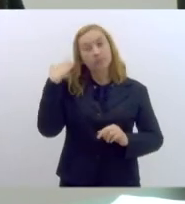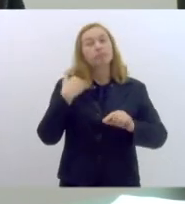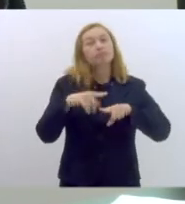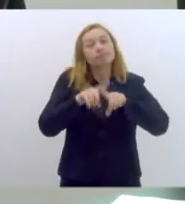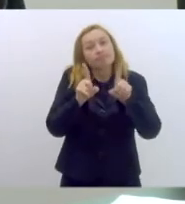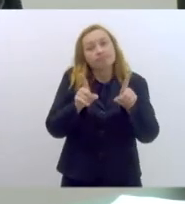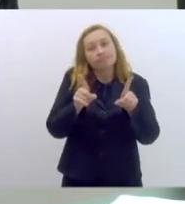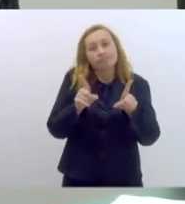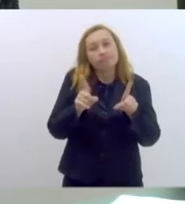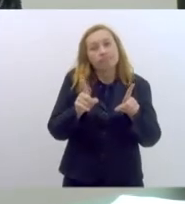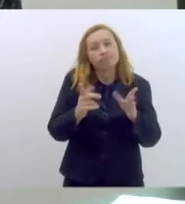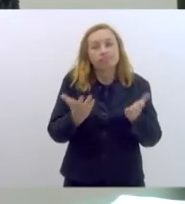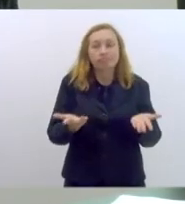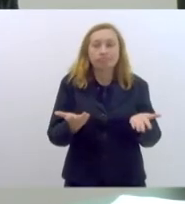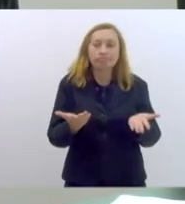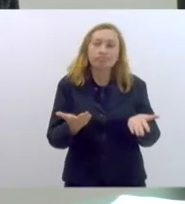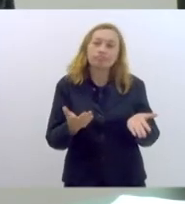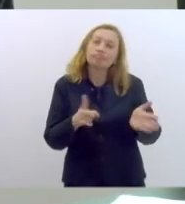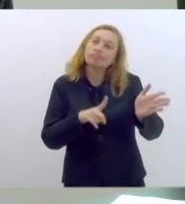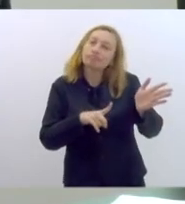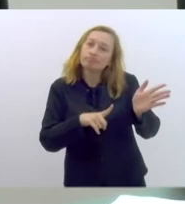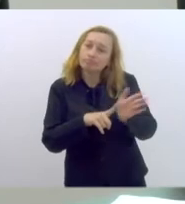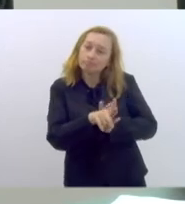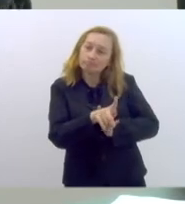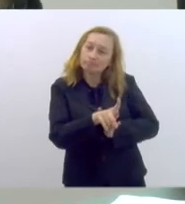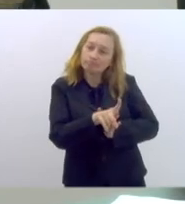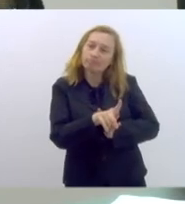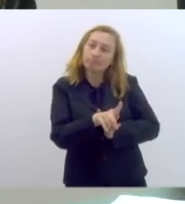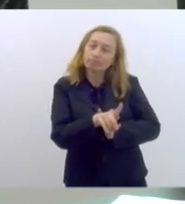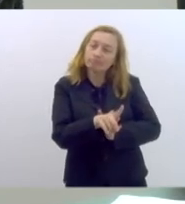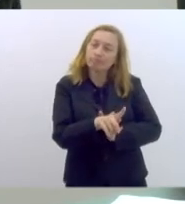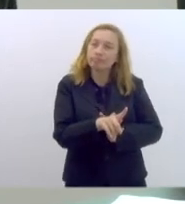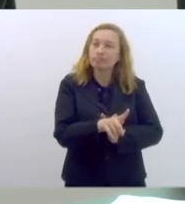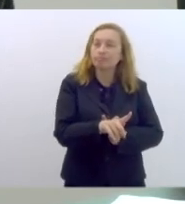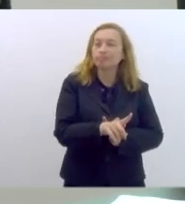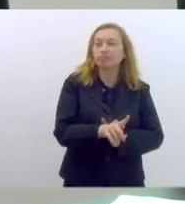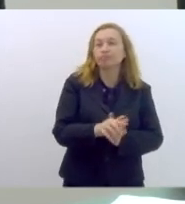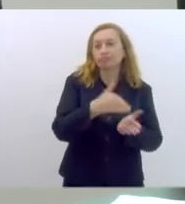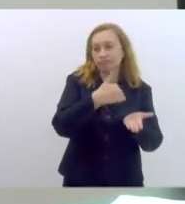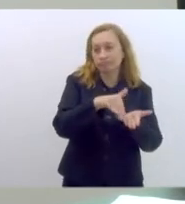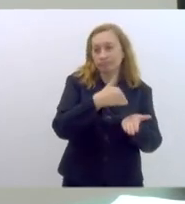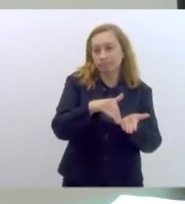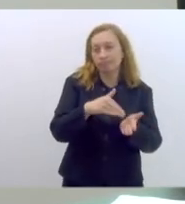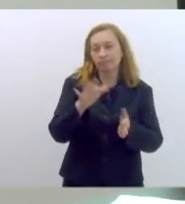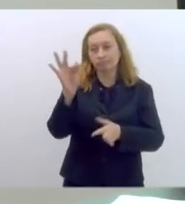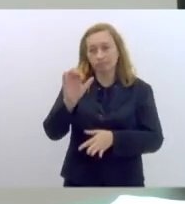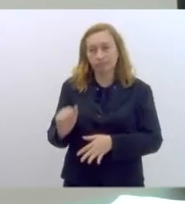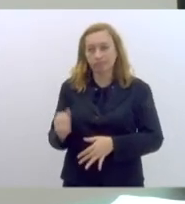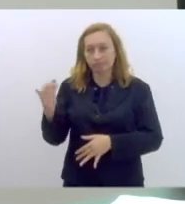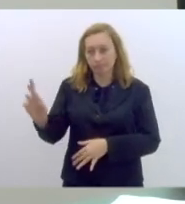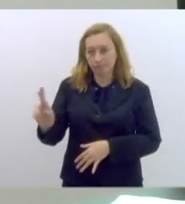não custa formular essa pergunta a quem de direito, que é a Secretaria de Fazenda.